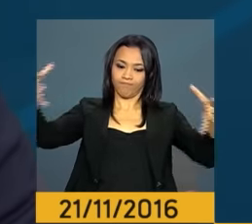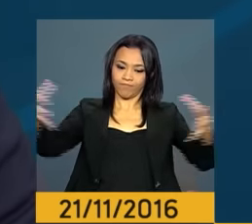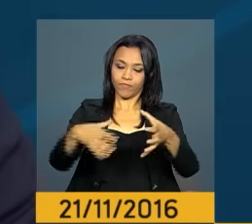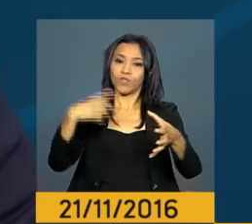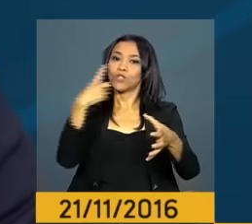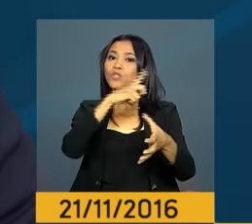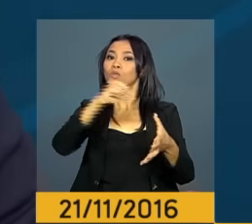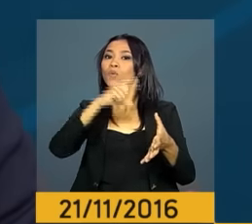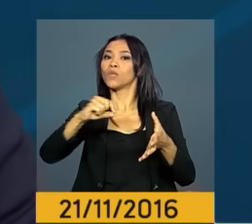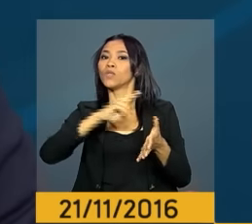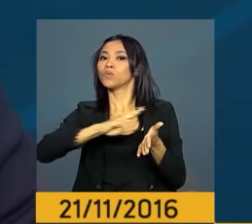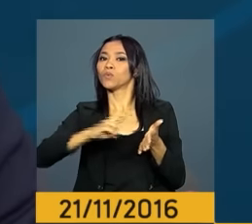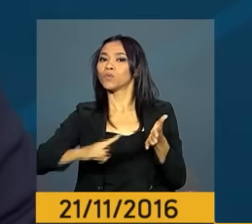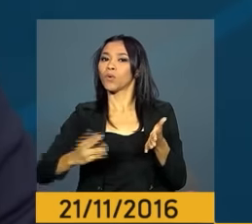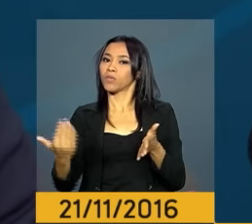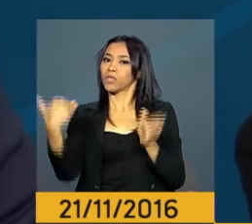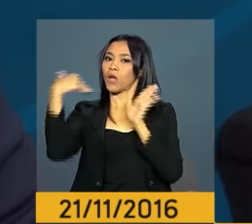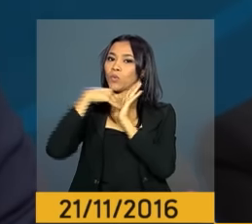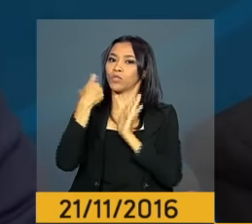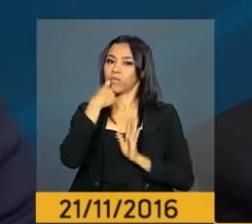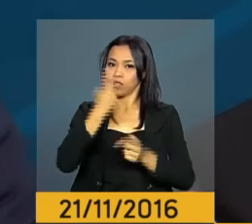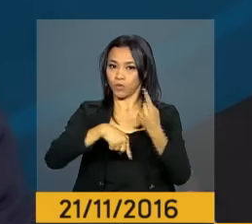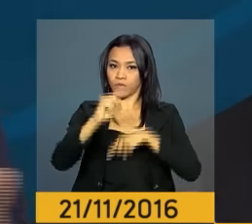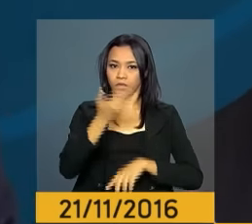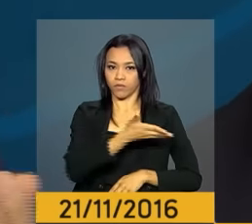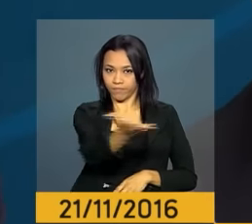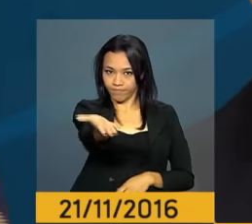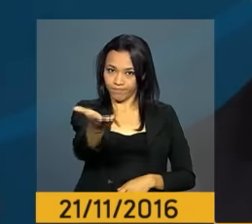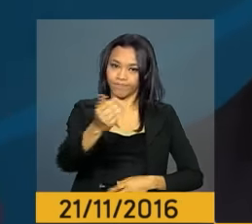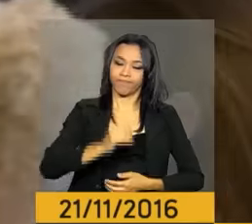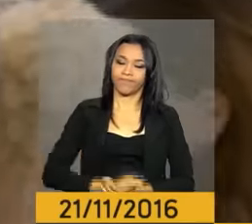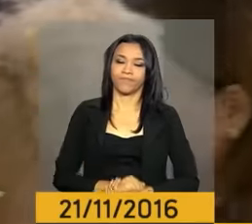última sexta-feira. Sucesso aos senhores.